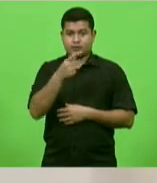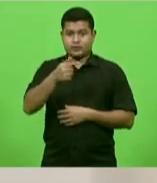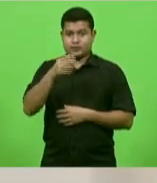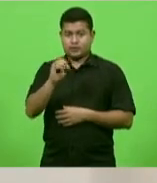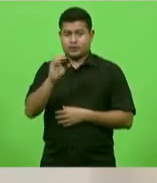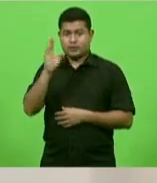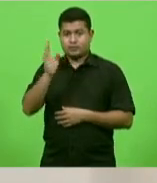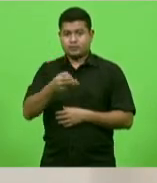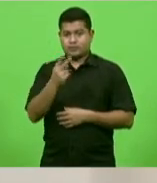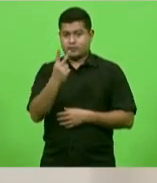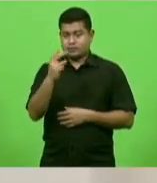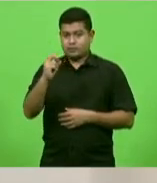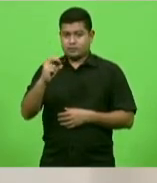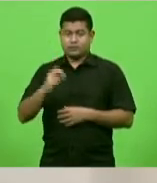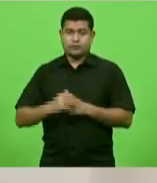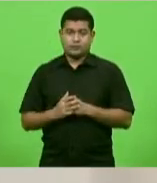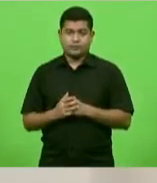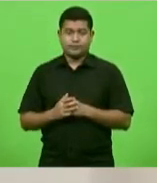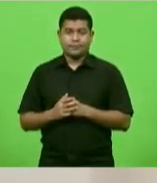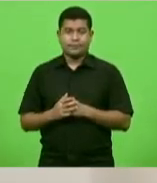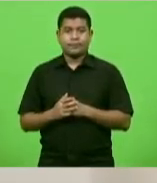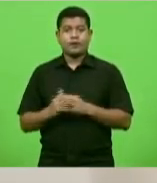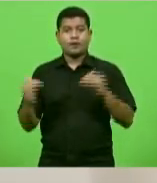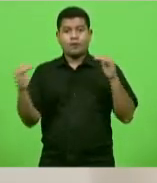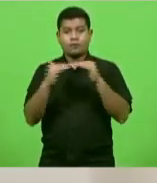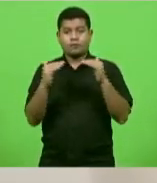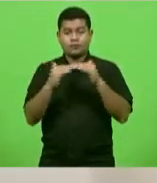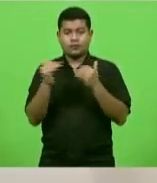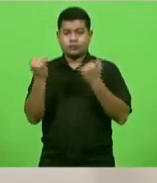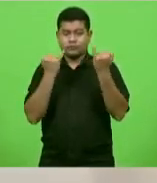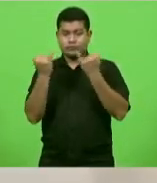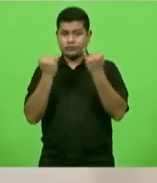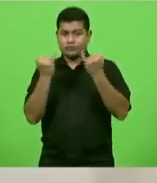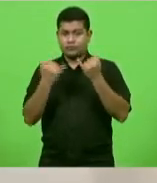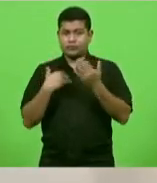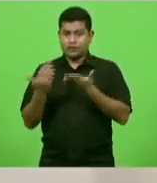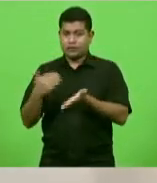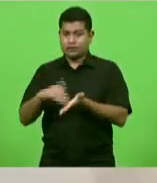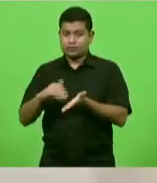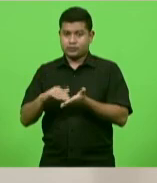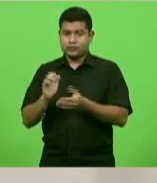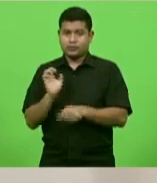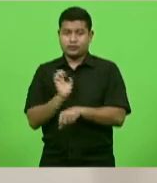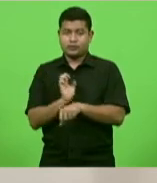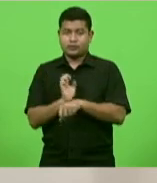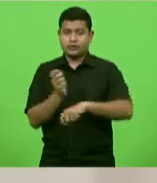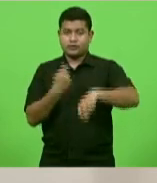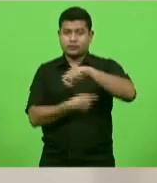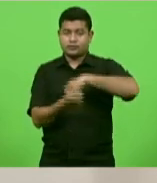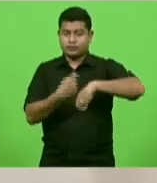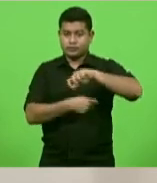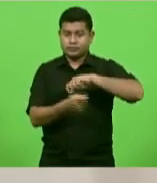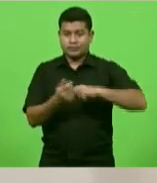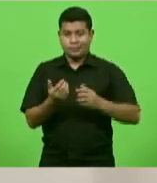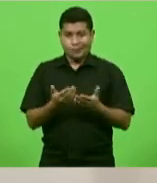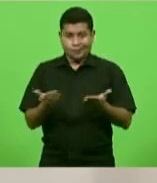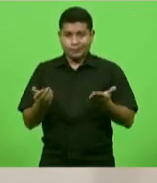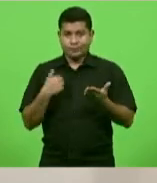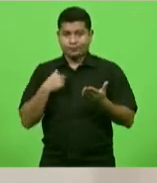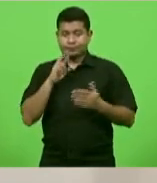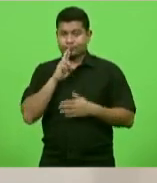370-70-2020. Corroborando a informação, a Secretaria de Estado da Administração,